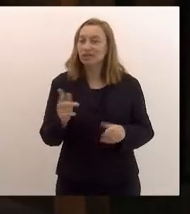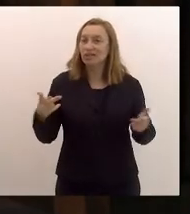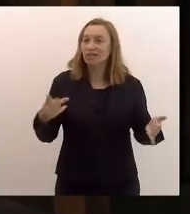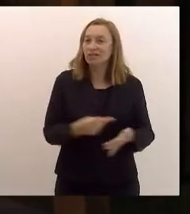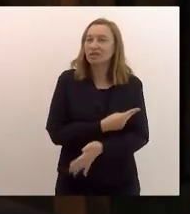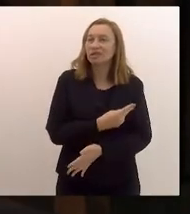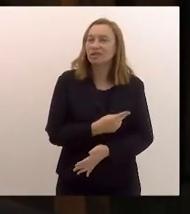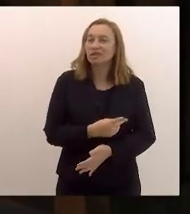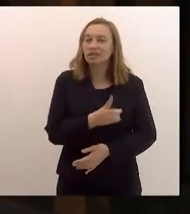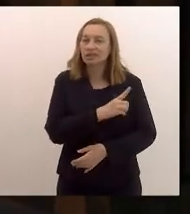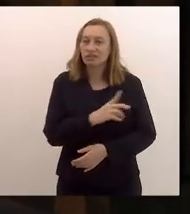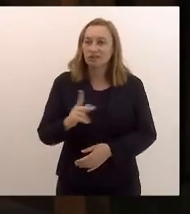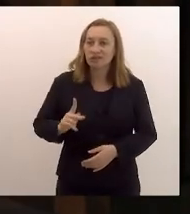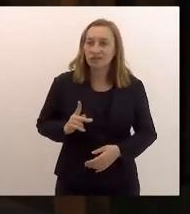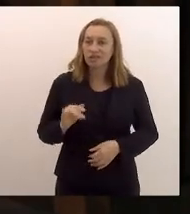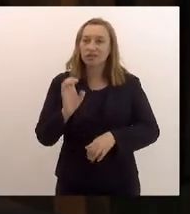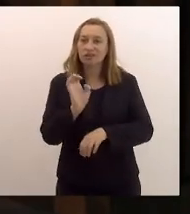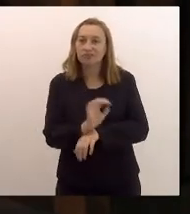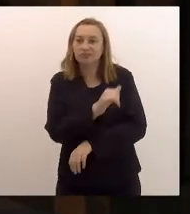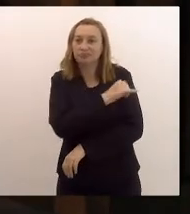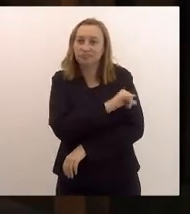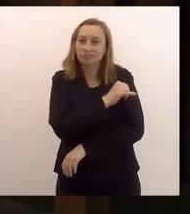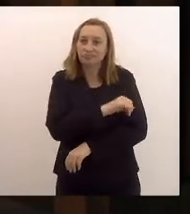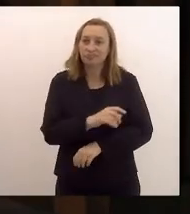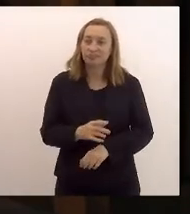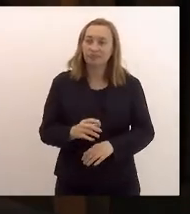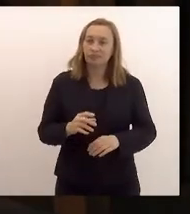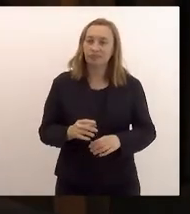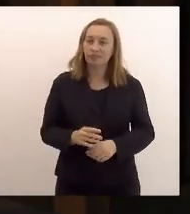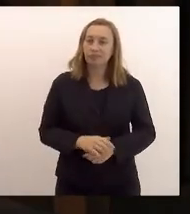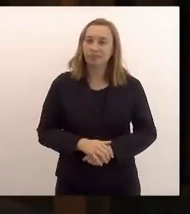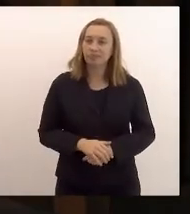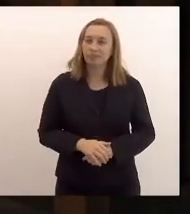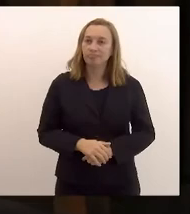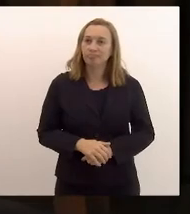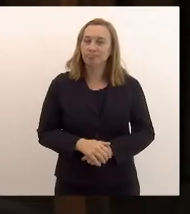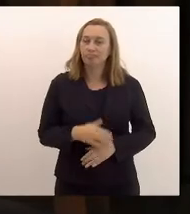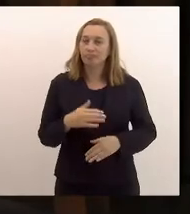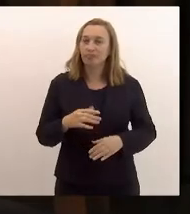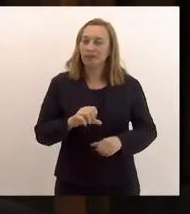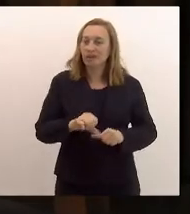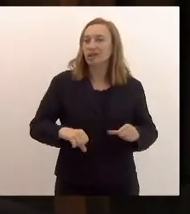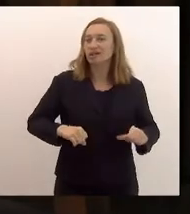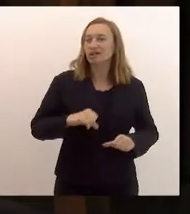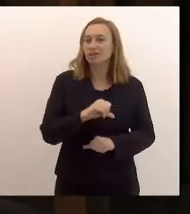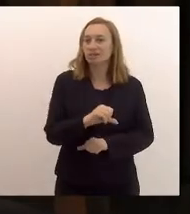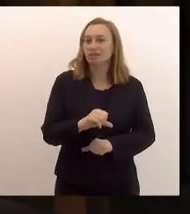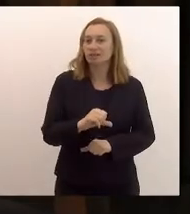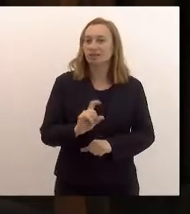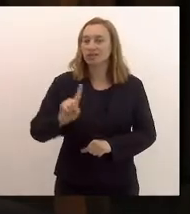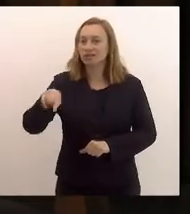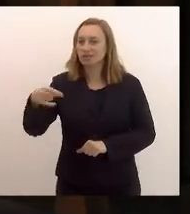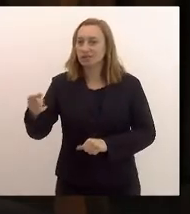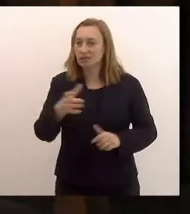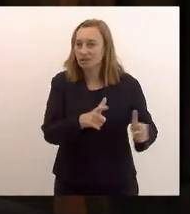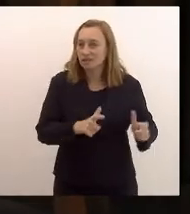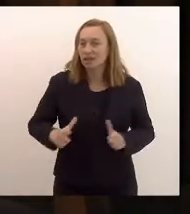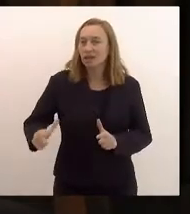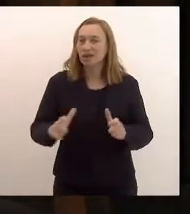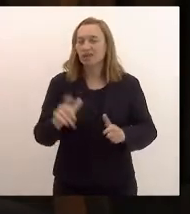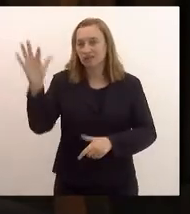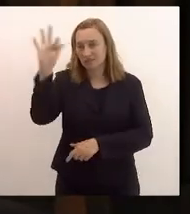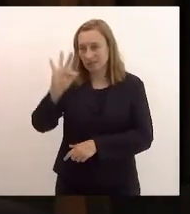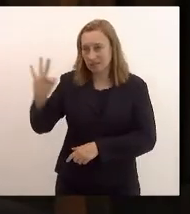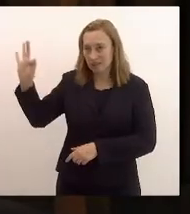o que acontece na Defensoria Pública do Estado do Rio de Janeiro repercute e transforma nas outras unidades da